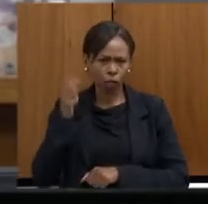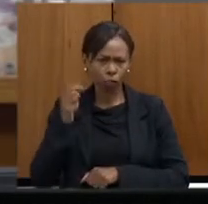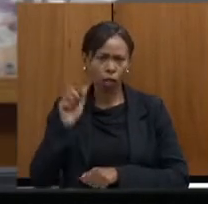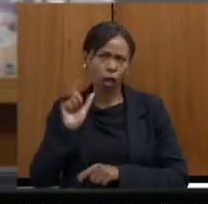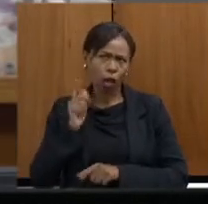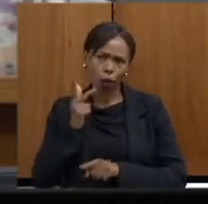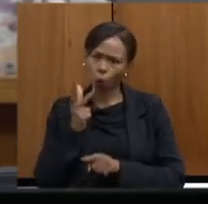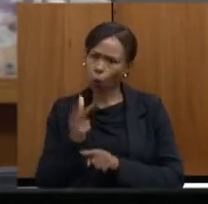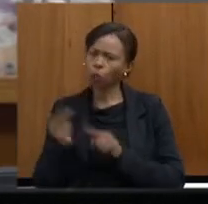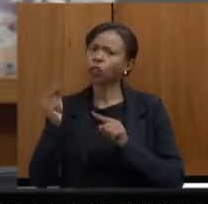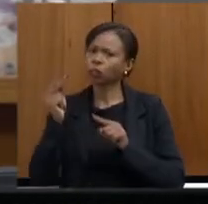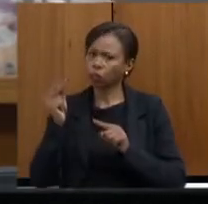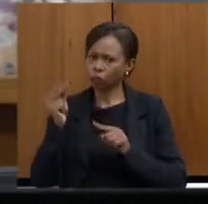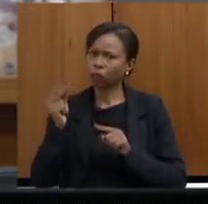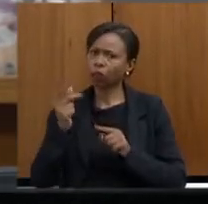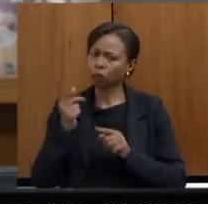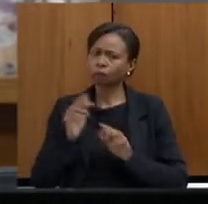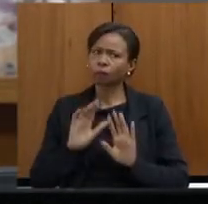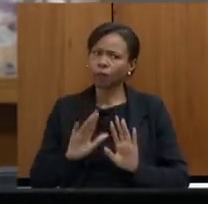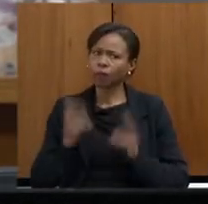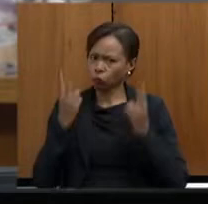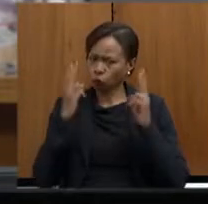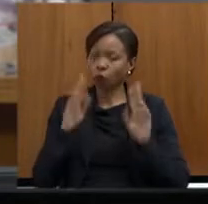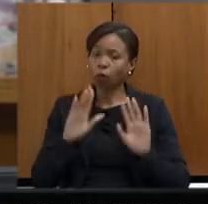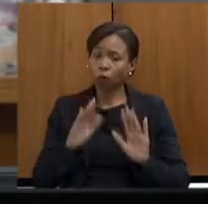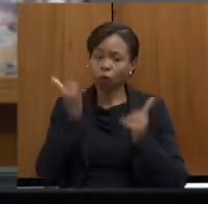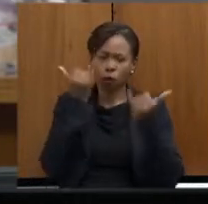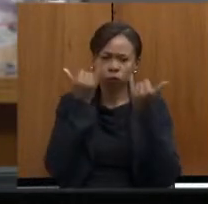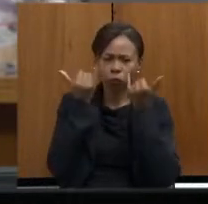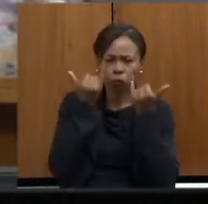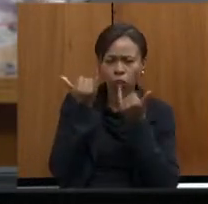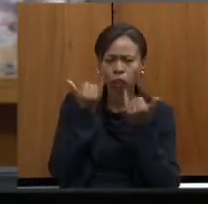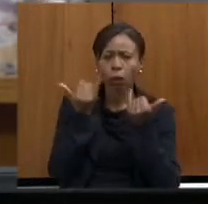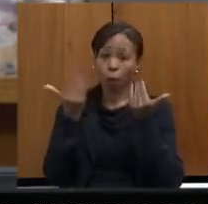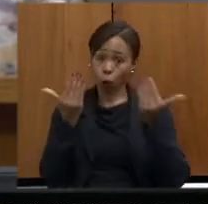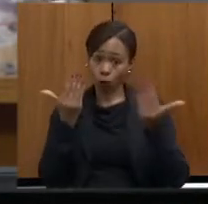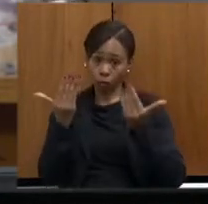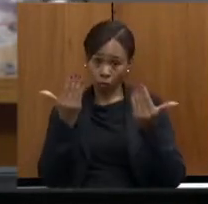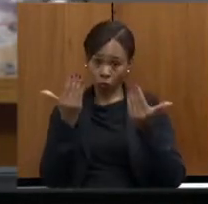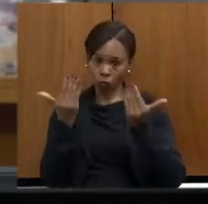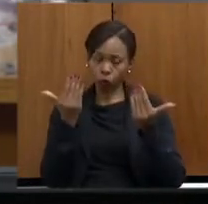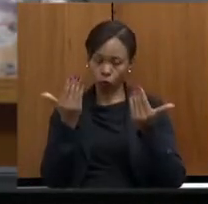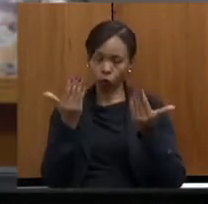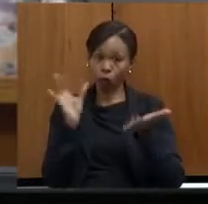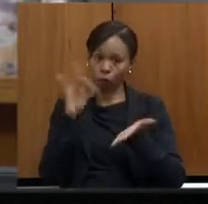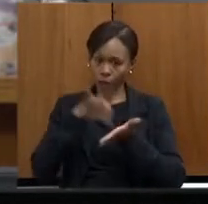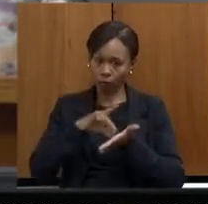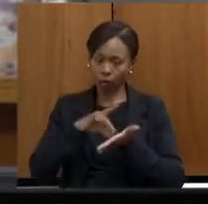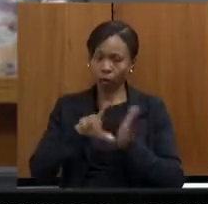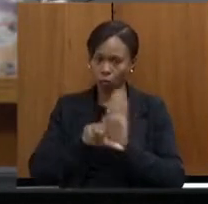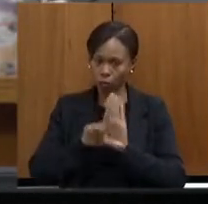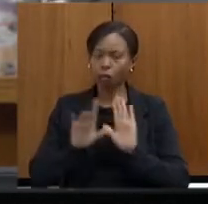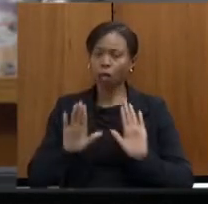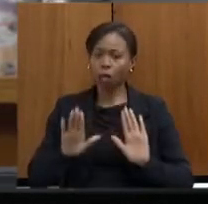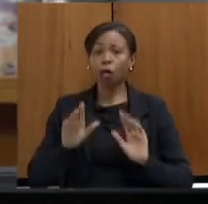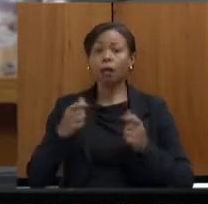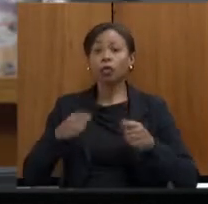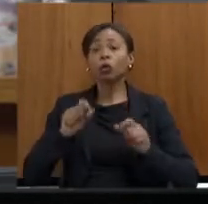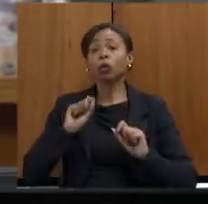conquista, e para a gente ter esses números e dados como parâmetros oficiais, é a inclusão do